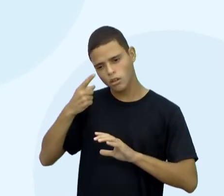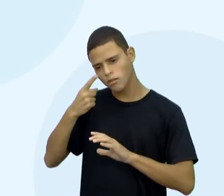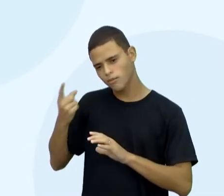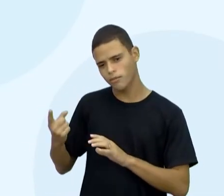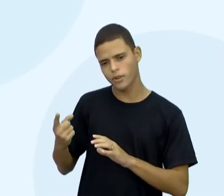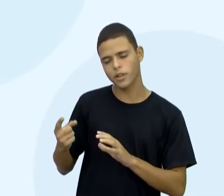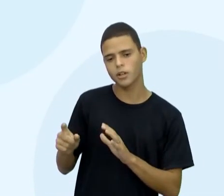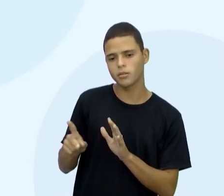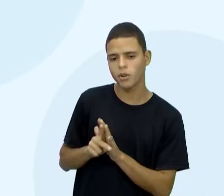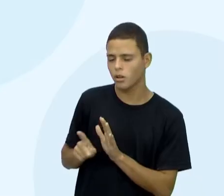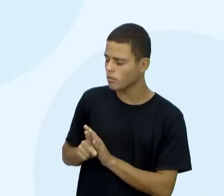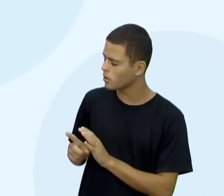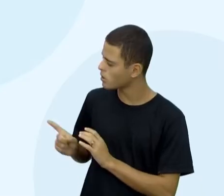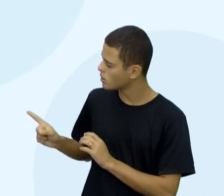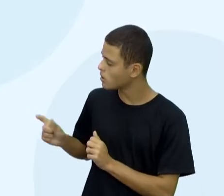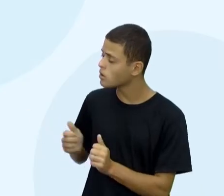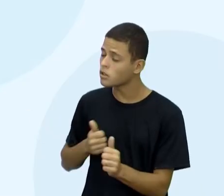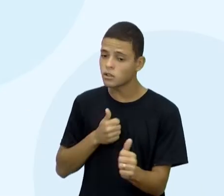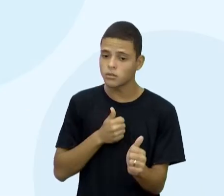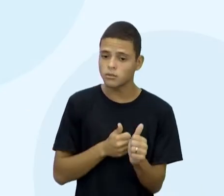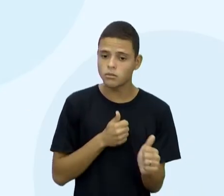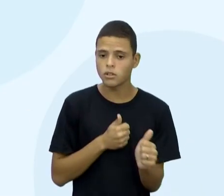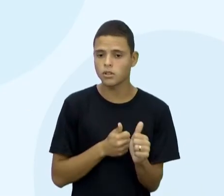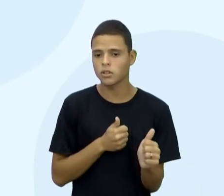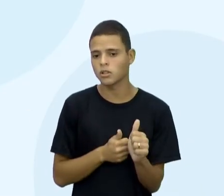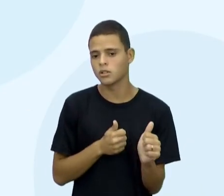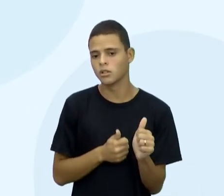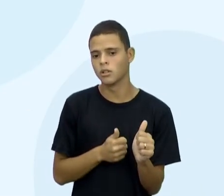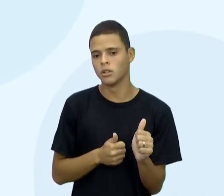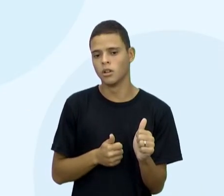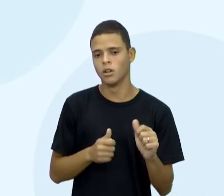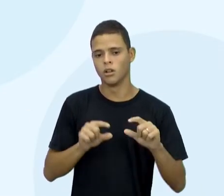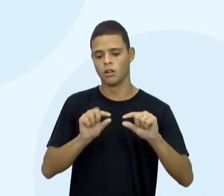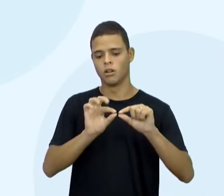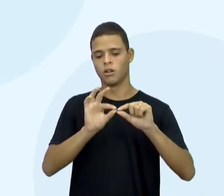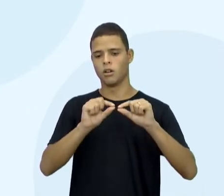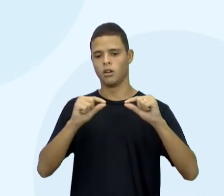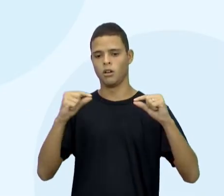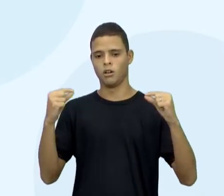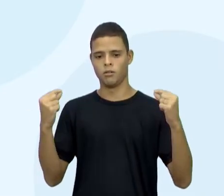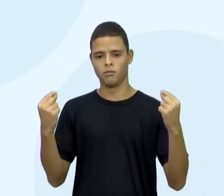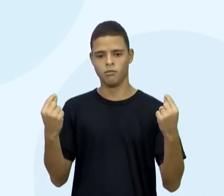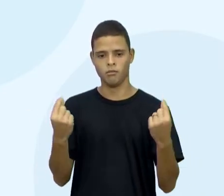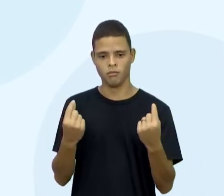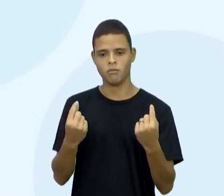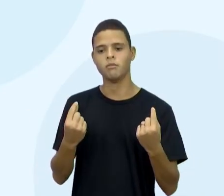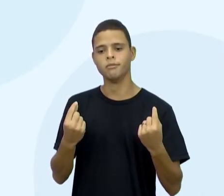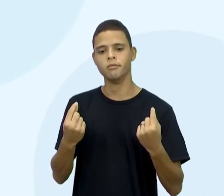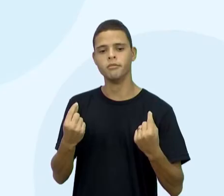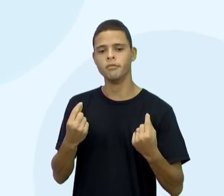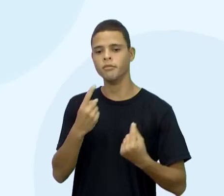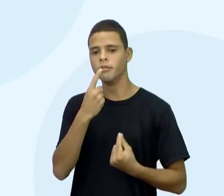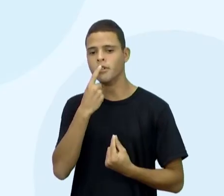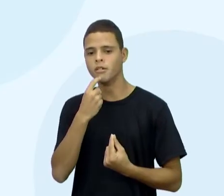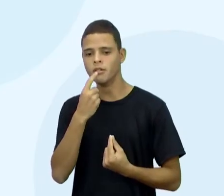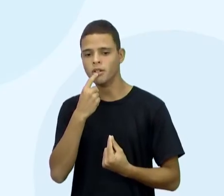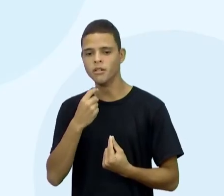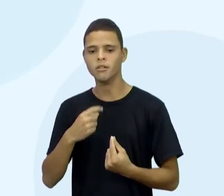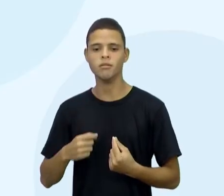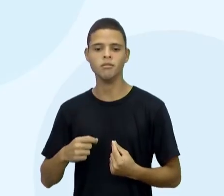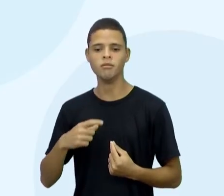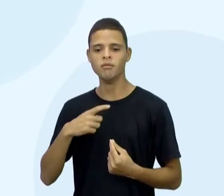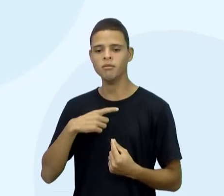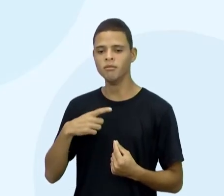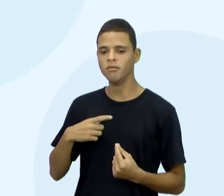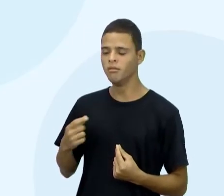climas equatoriais próximos aí da linha do Equador, né, que está em vermelho. Nós temos aí, né, os